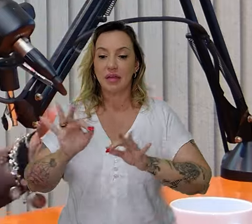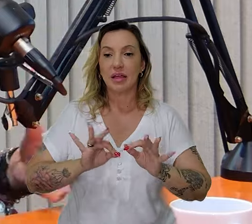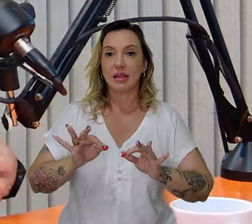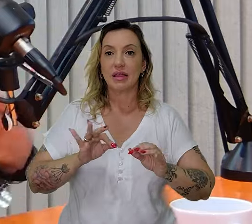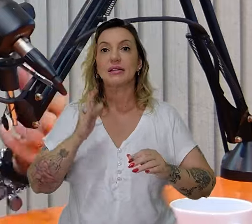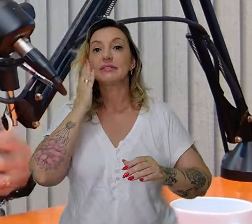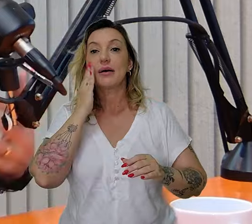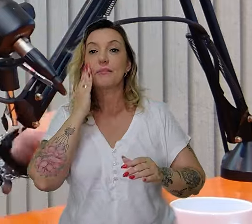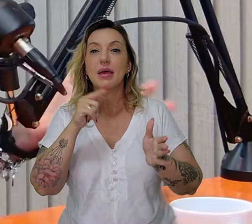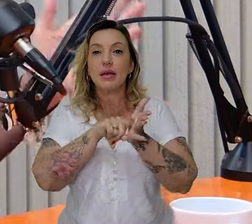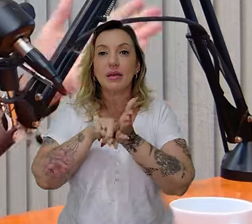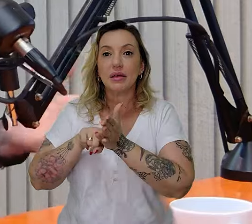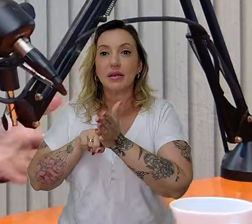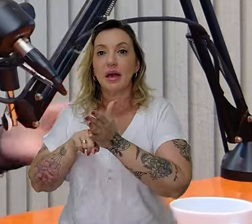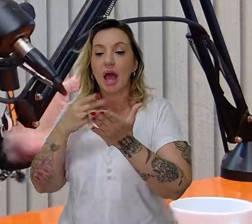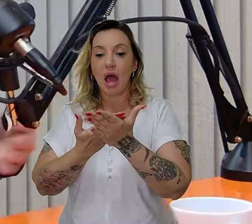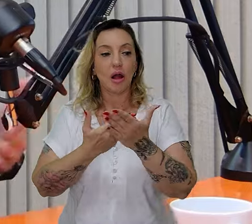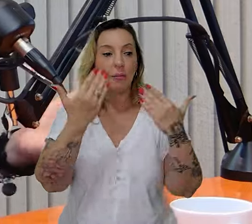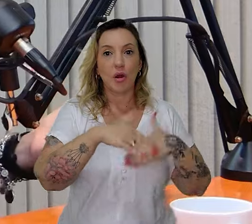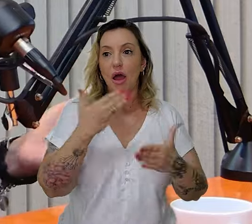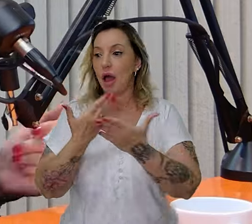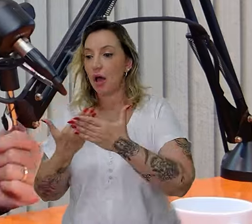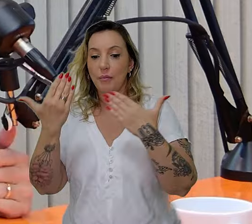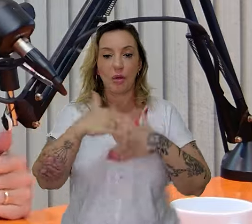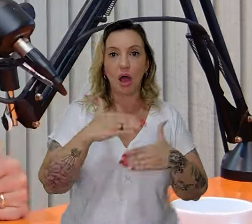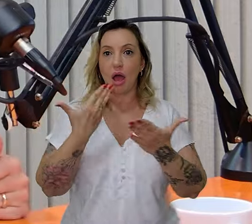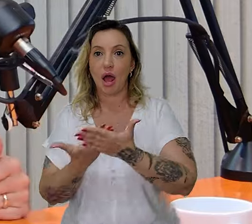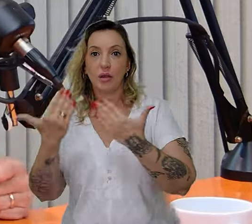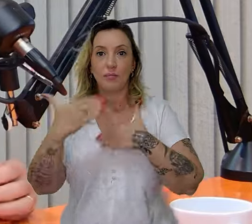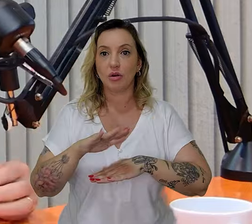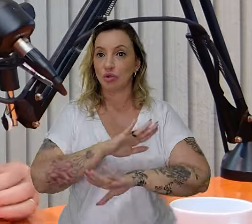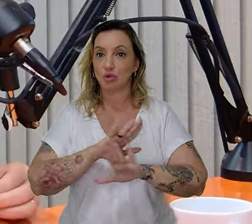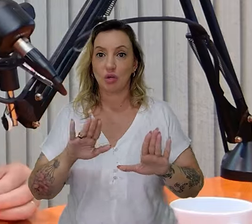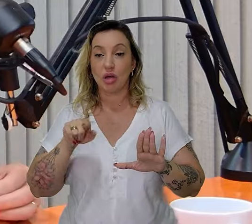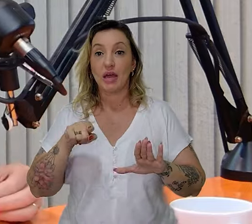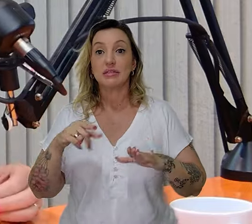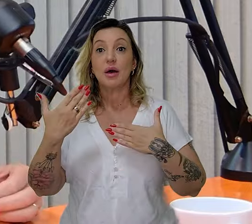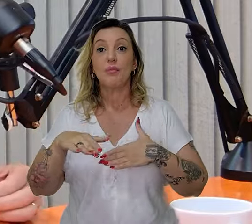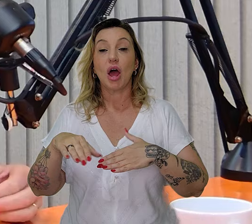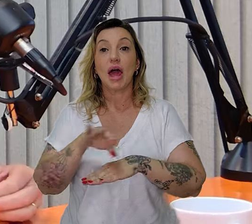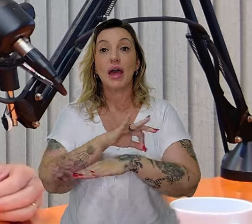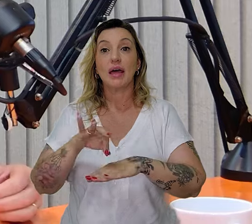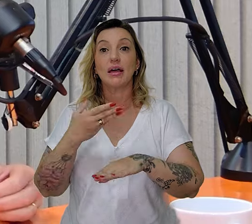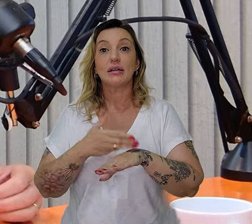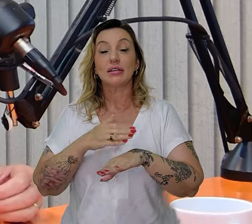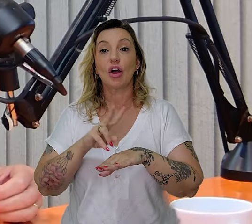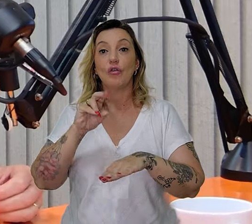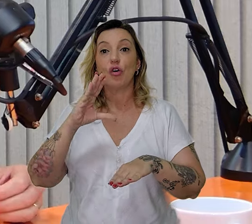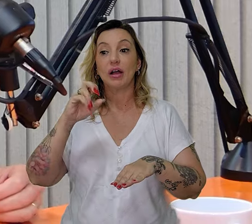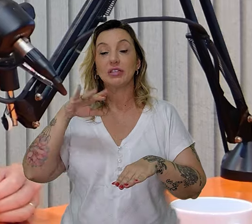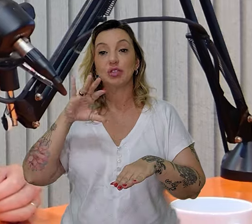botar a mão na massa você tinha aula e prova aula e prova né E nessa prova de arquitetura tinha um exercício